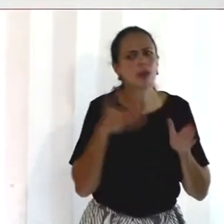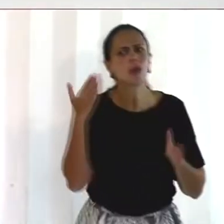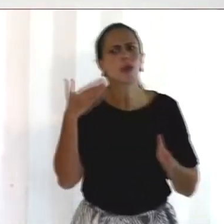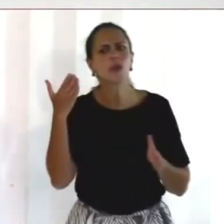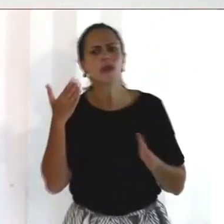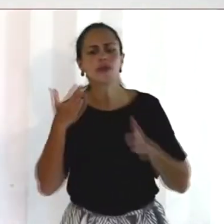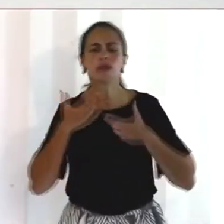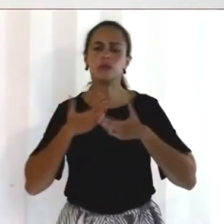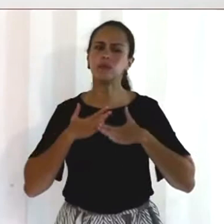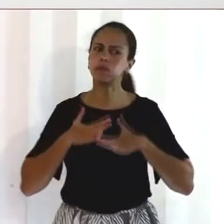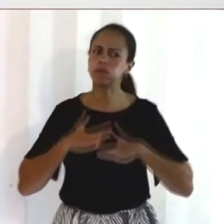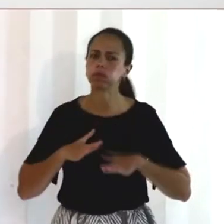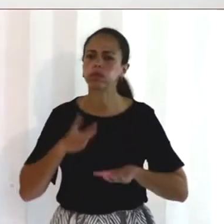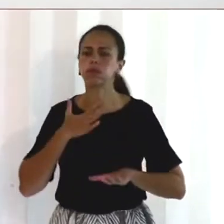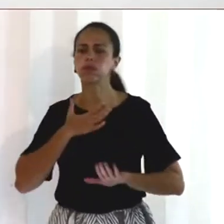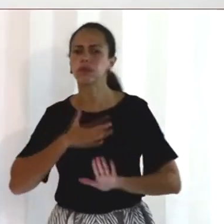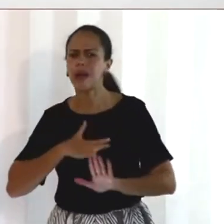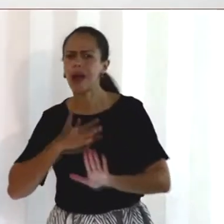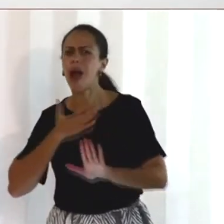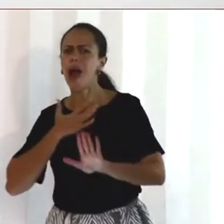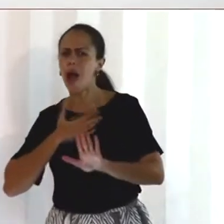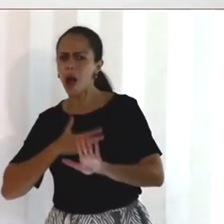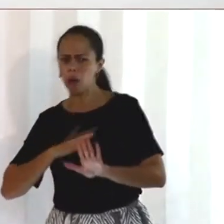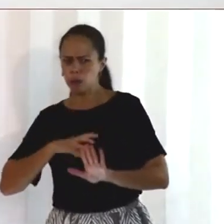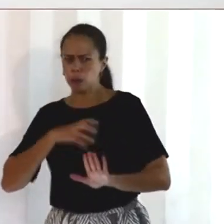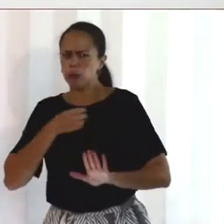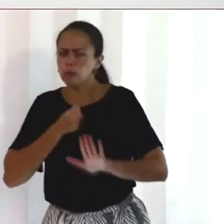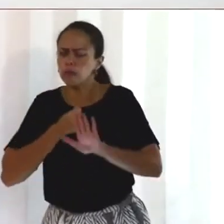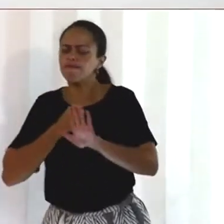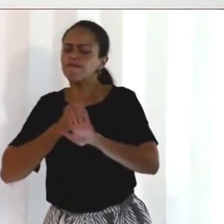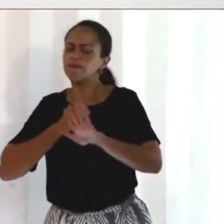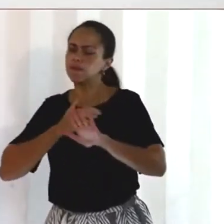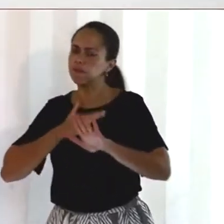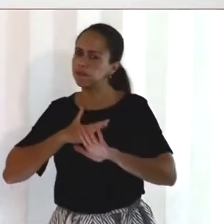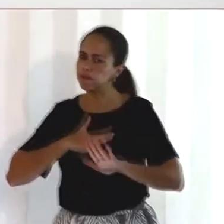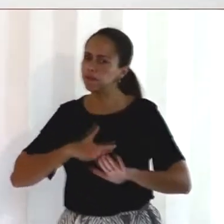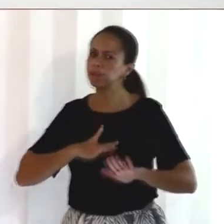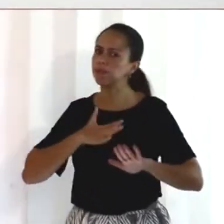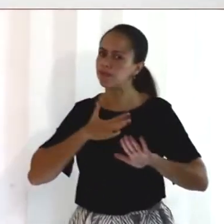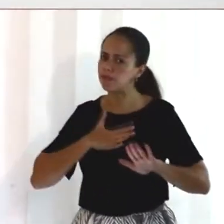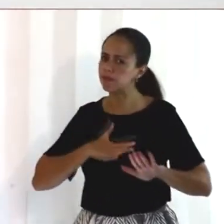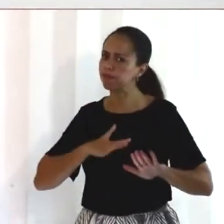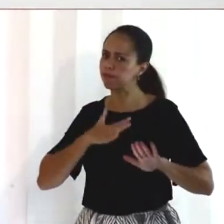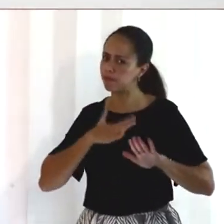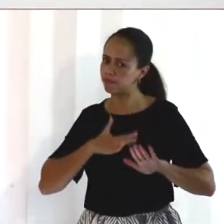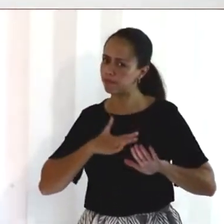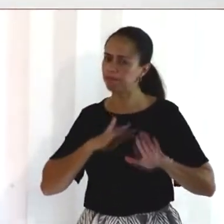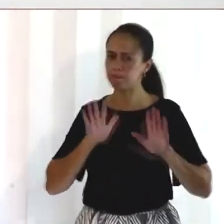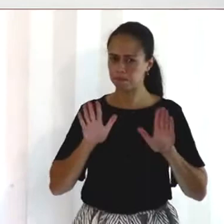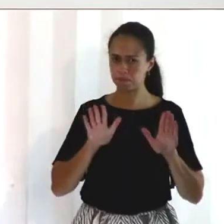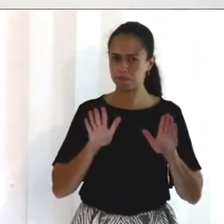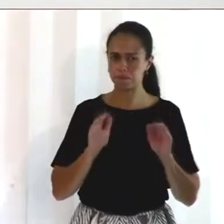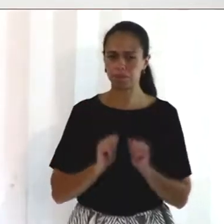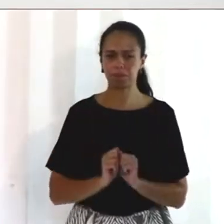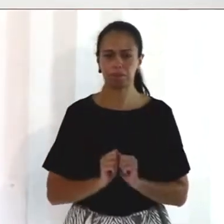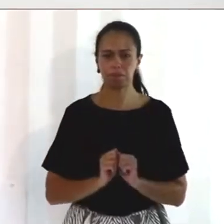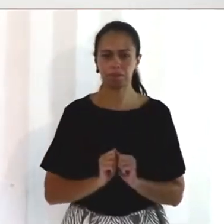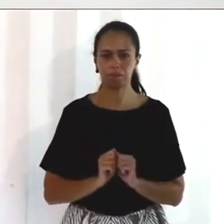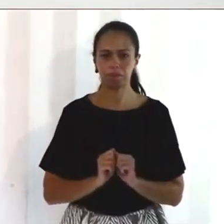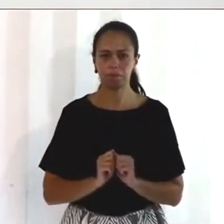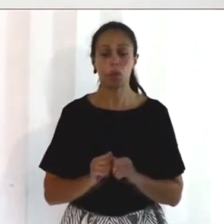Eu voltava para casa agora, depois da escola bíblica dominical, hoje pela manhã. Temos sido muito abençoados com